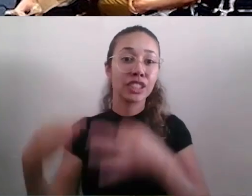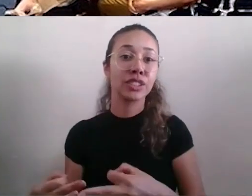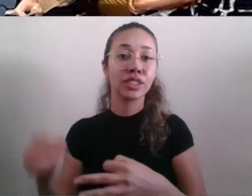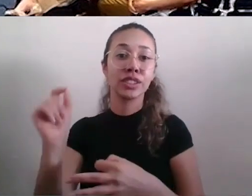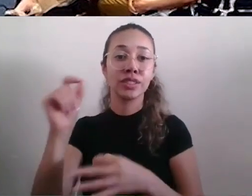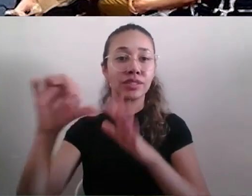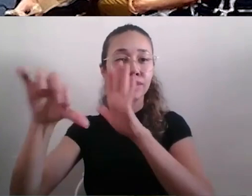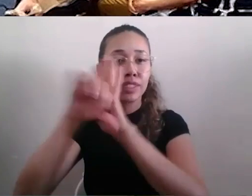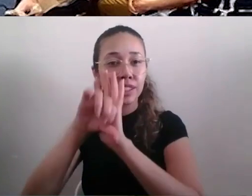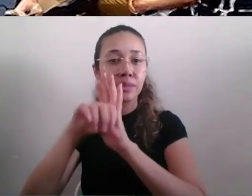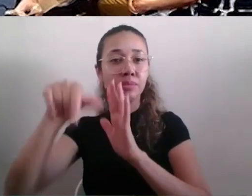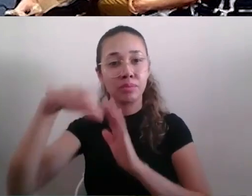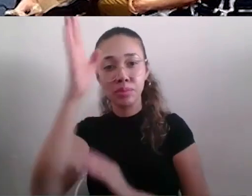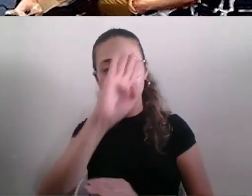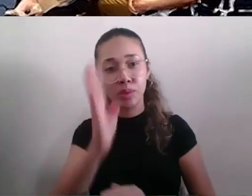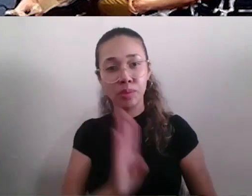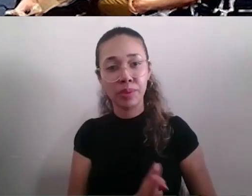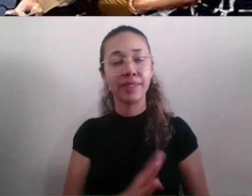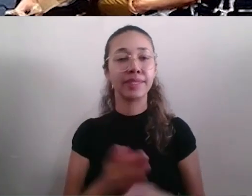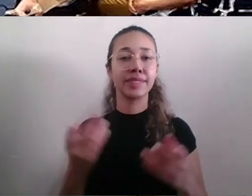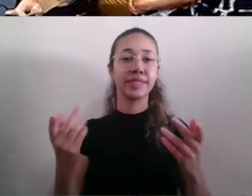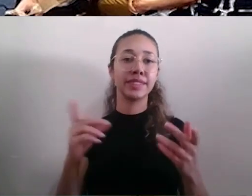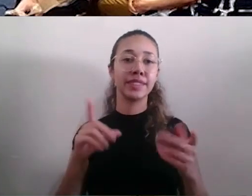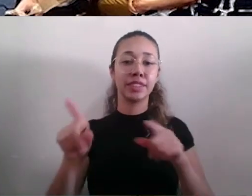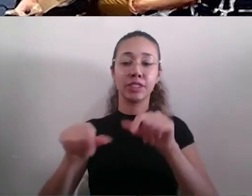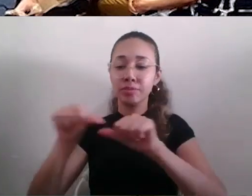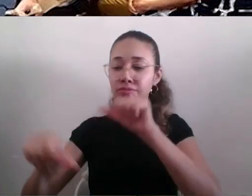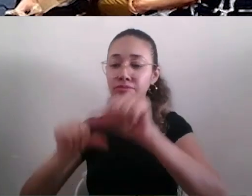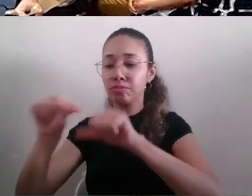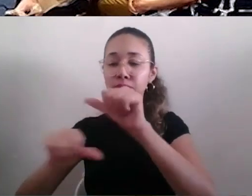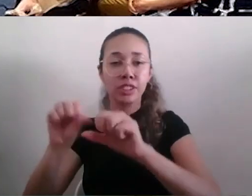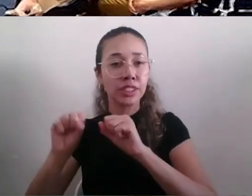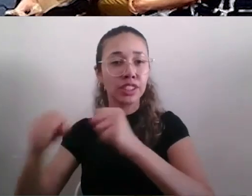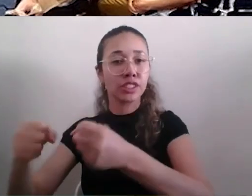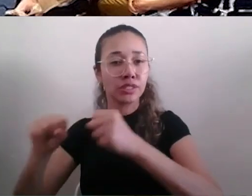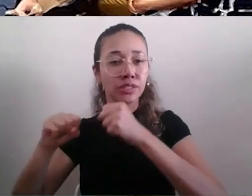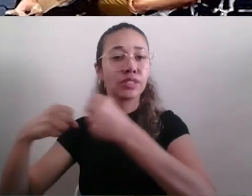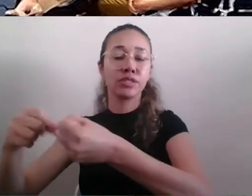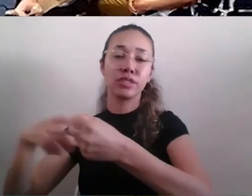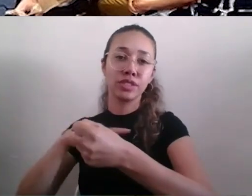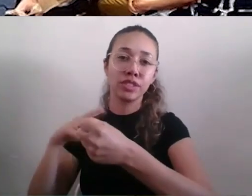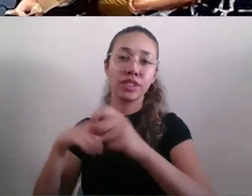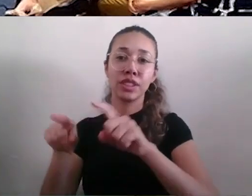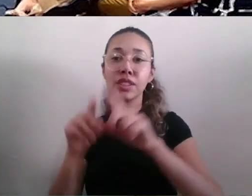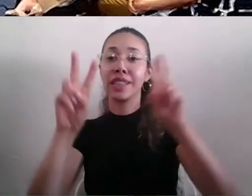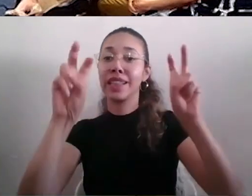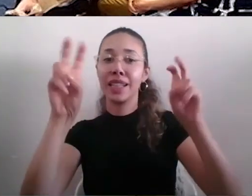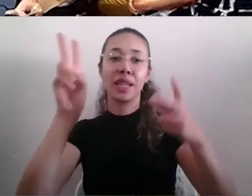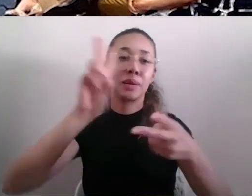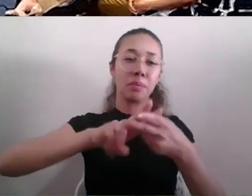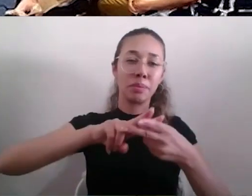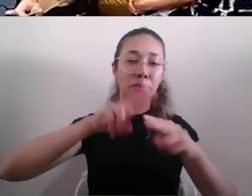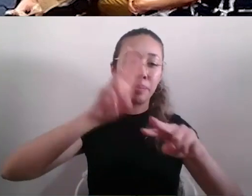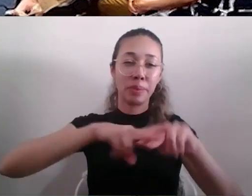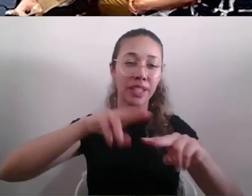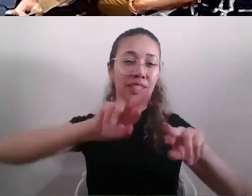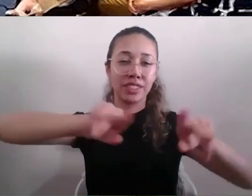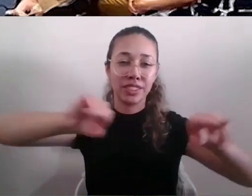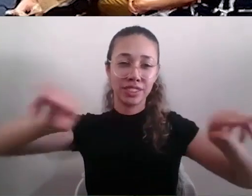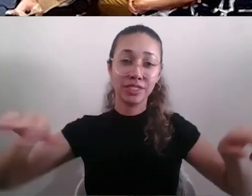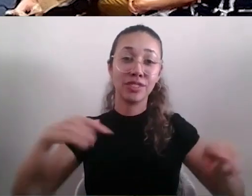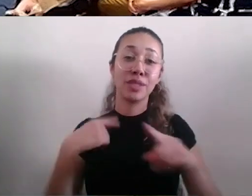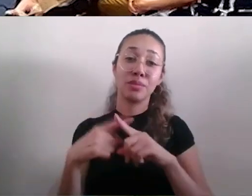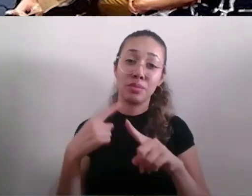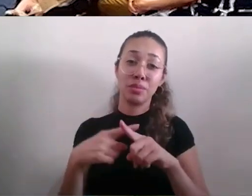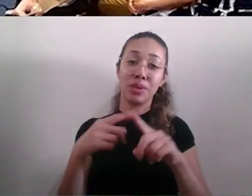no Brasil e tentando, enfim, tentando trabalhar com a questão prisional, que eu realmente acho assim, gravíssima,